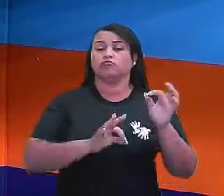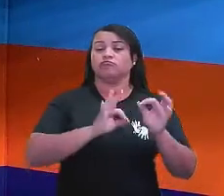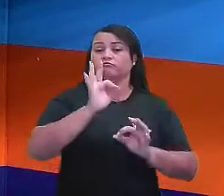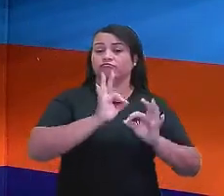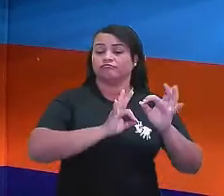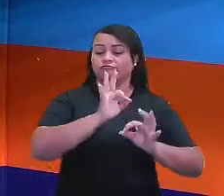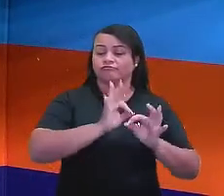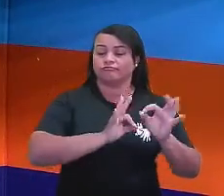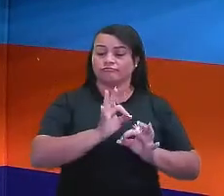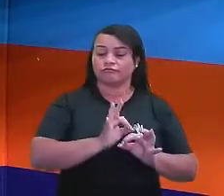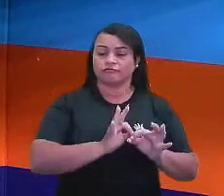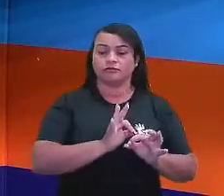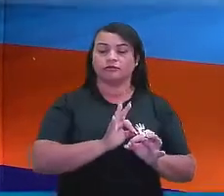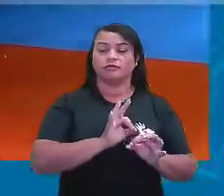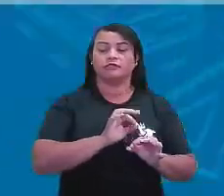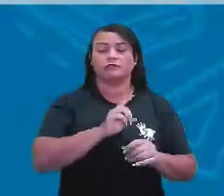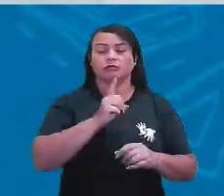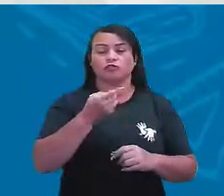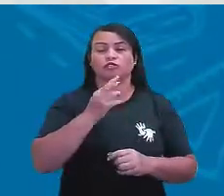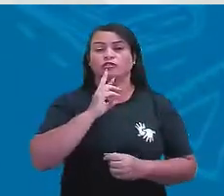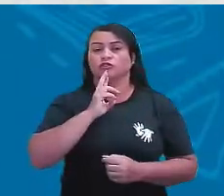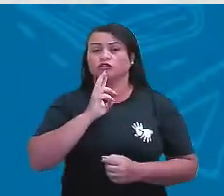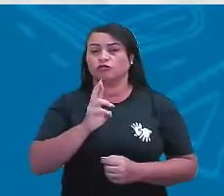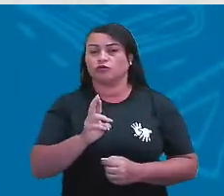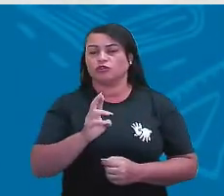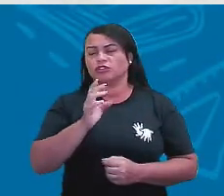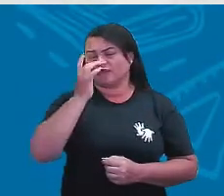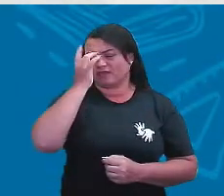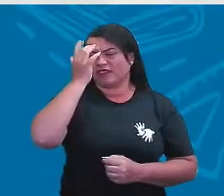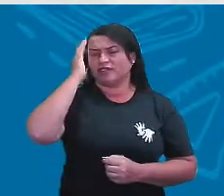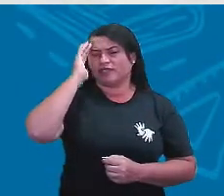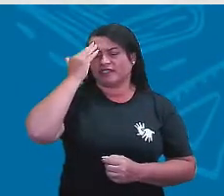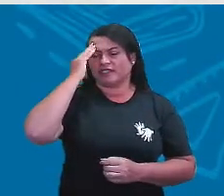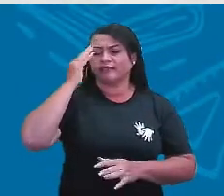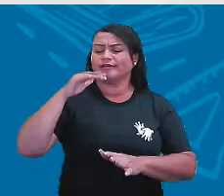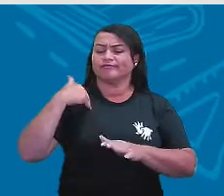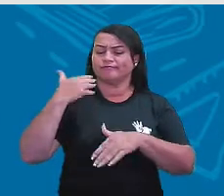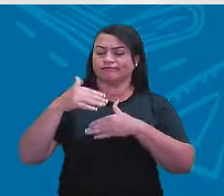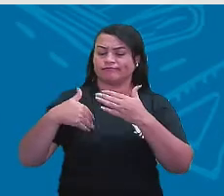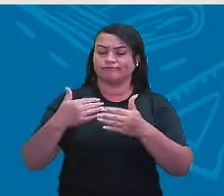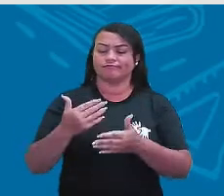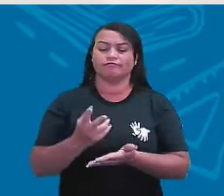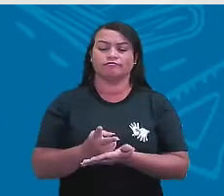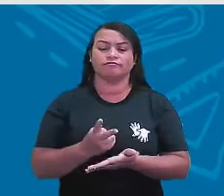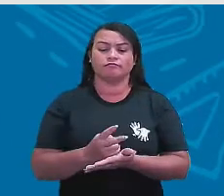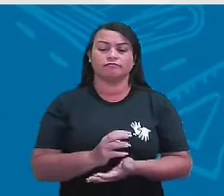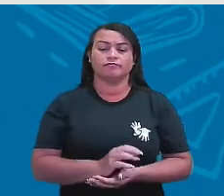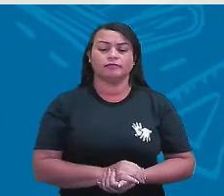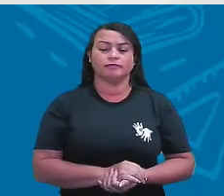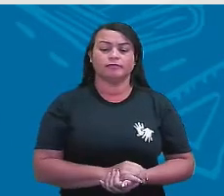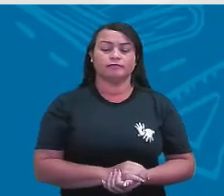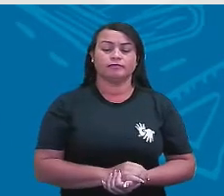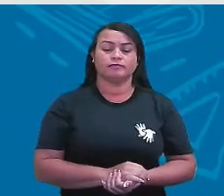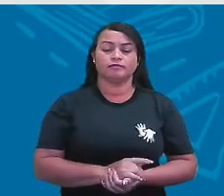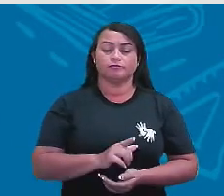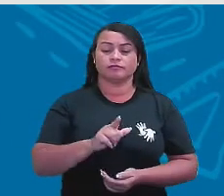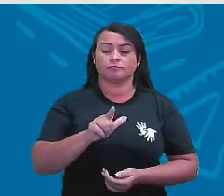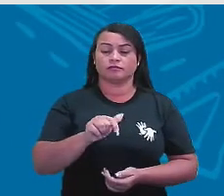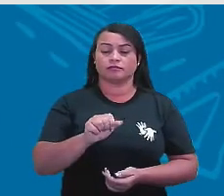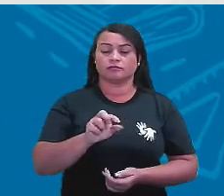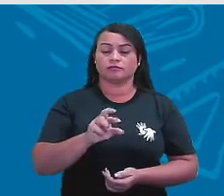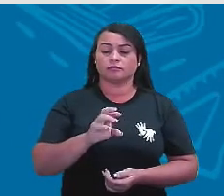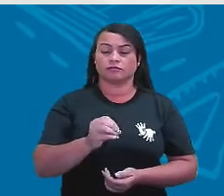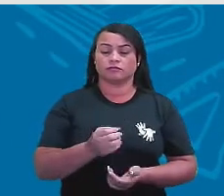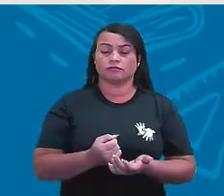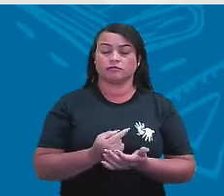ali, uma continha aqui, mas tá fácil a gente tá entendendo, né? Então, vamos continuar. Ó, Laura